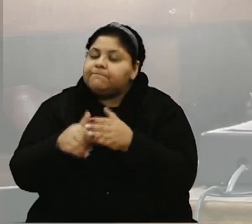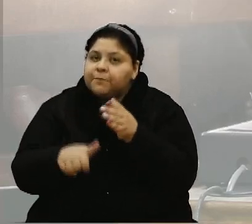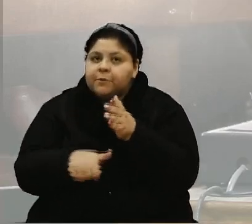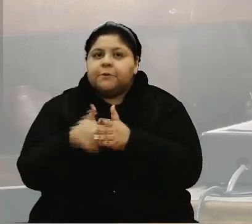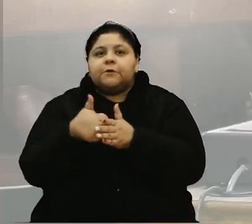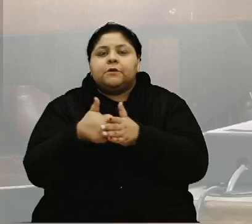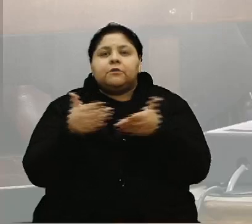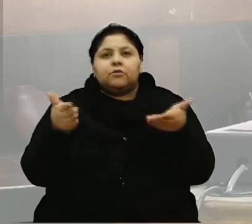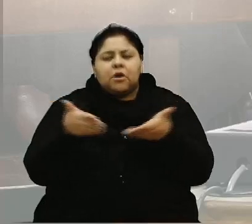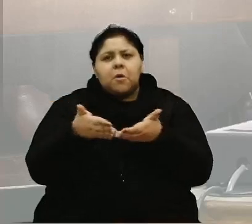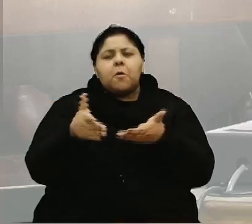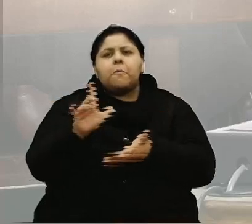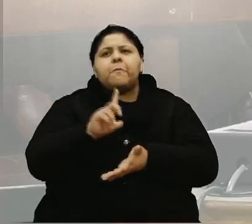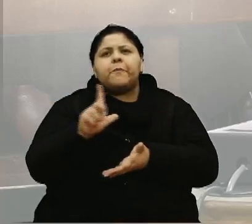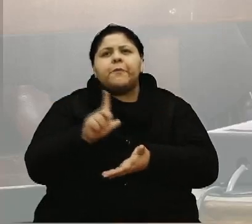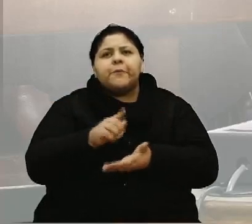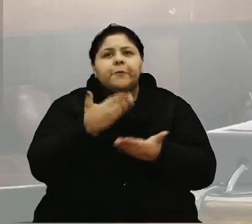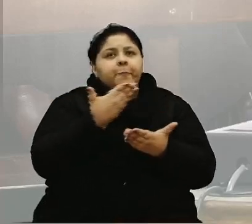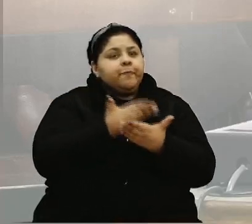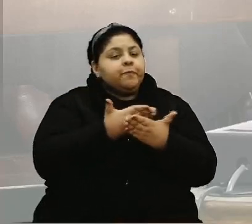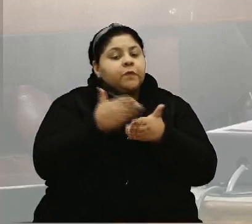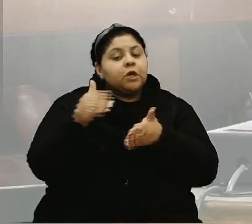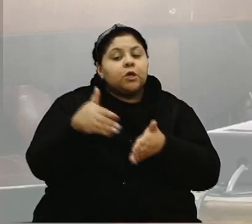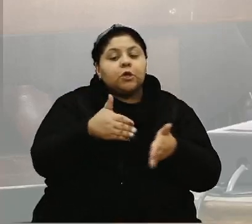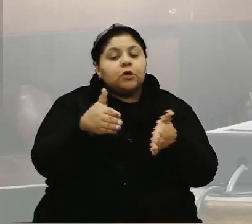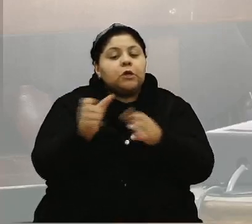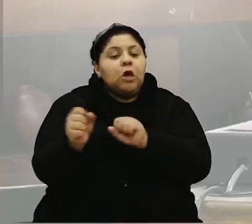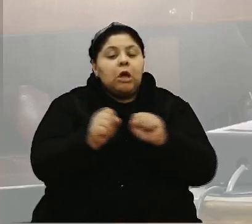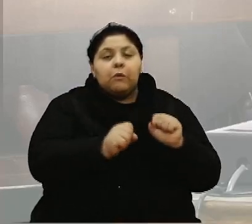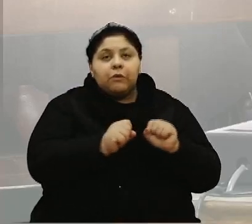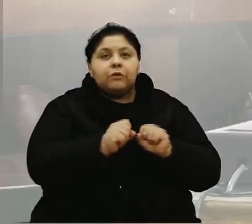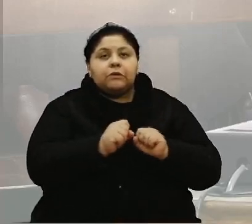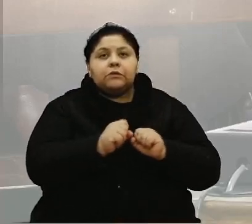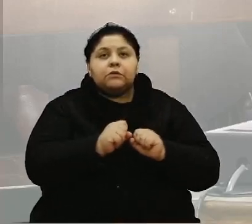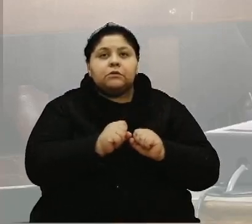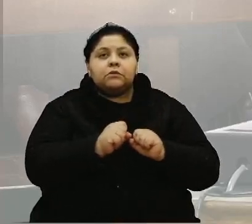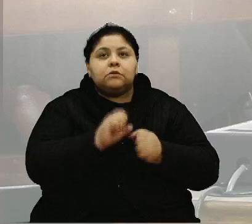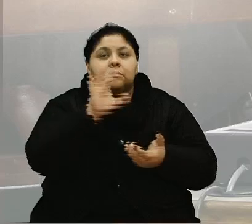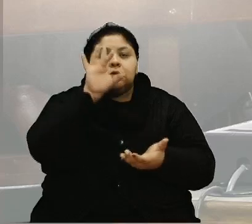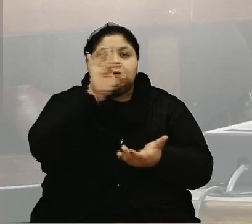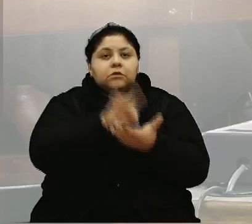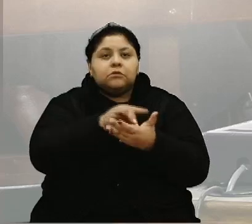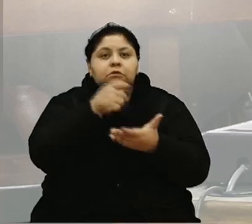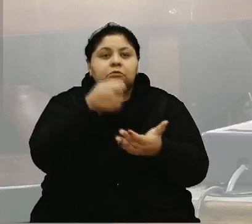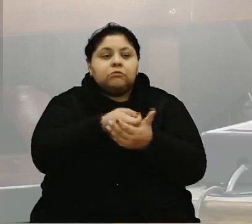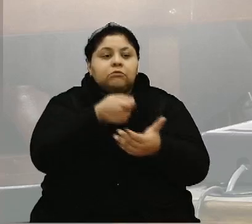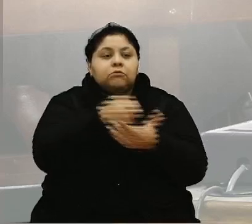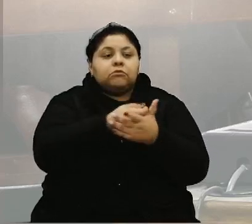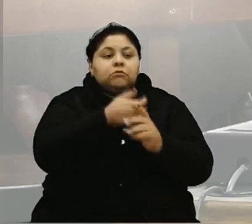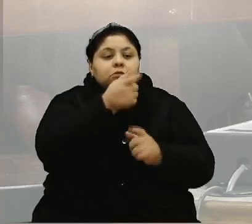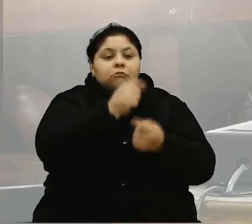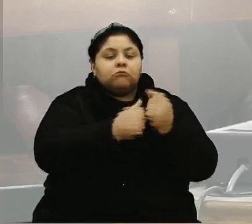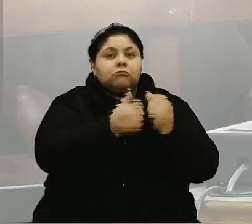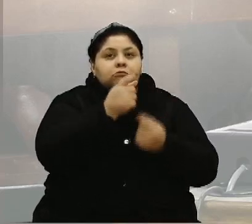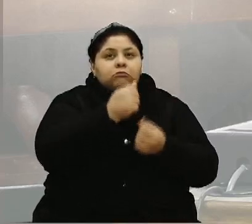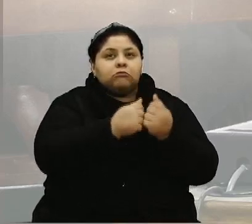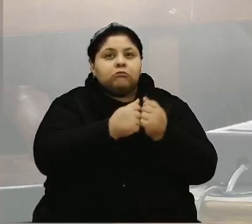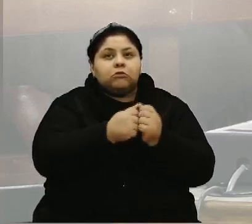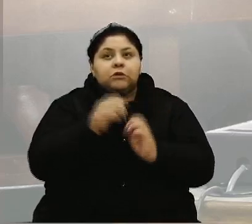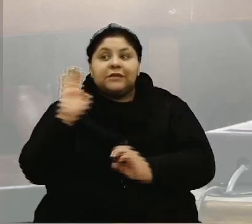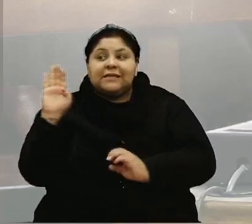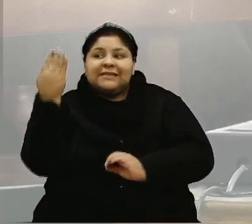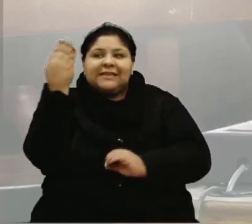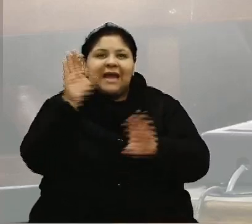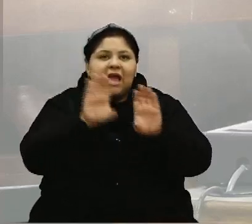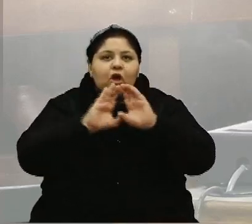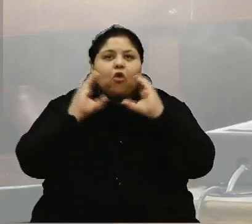porque agora estamos estudando caminhos para que nós possamos judicialmente nos cobrar dessas empresas que vêm trair a comunidade do